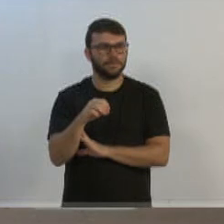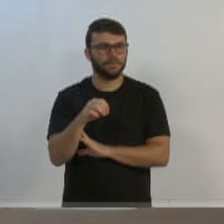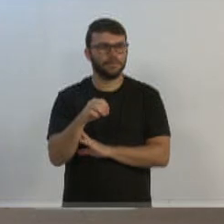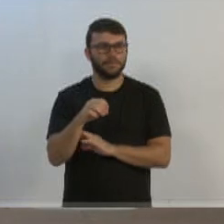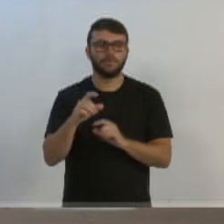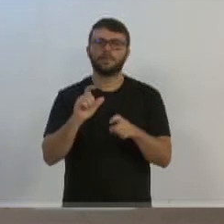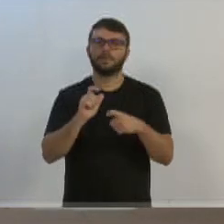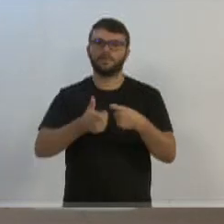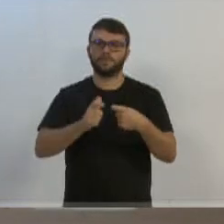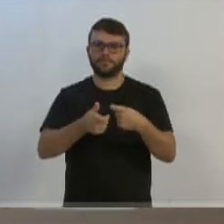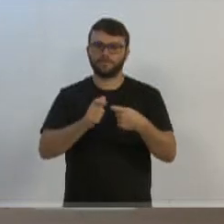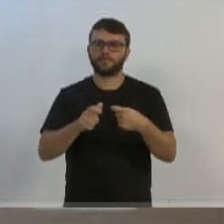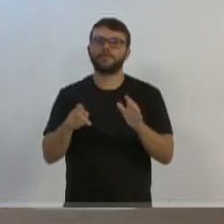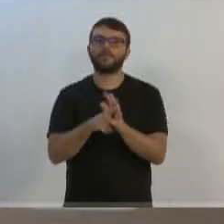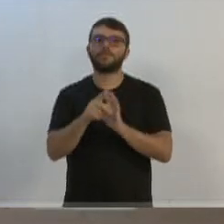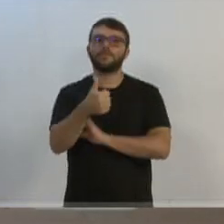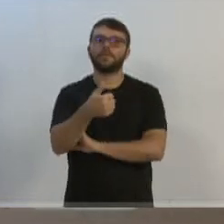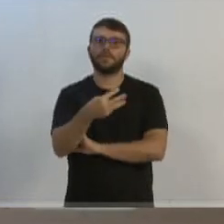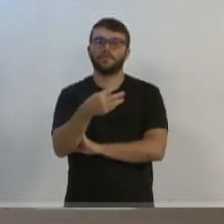Lei Federal número